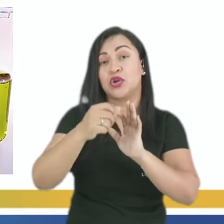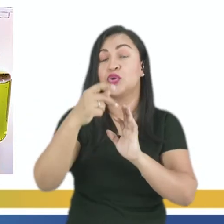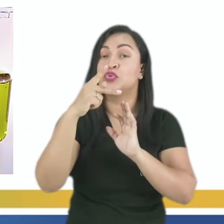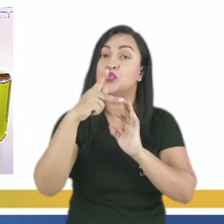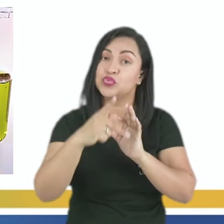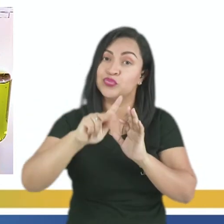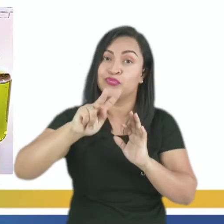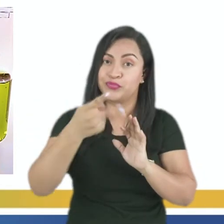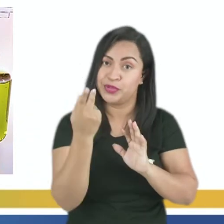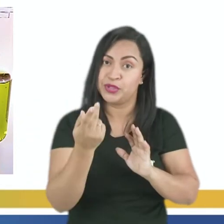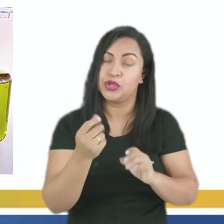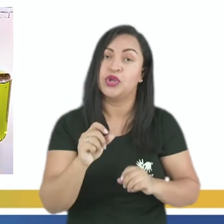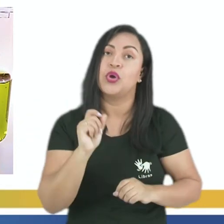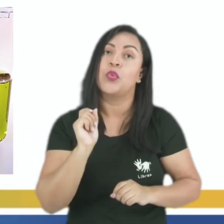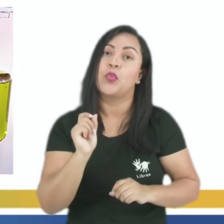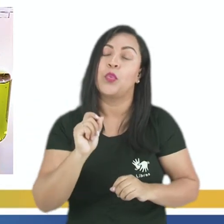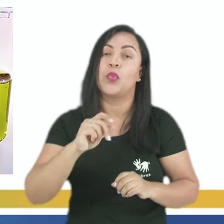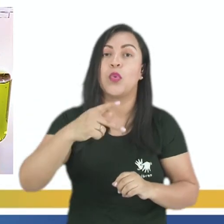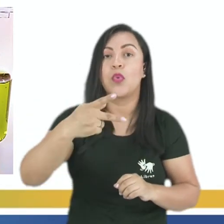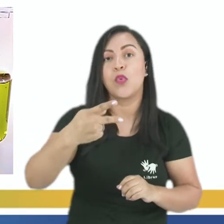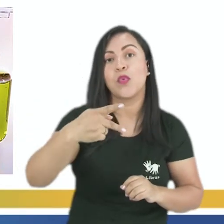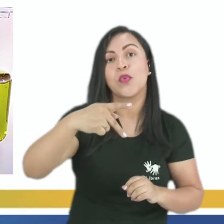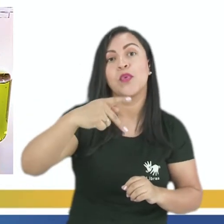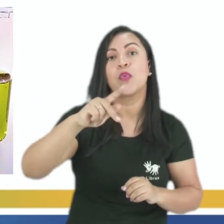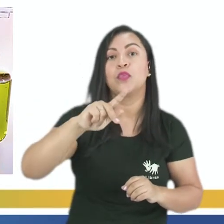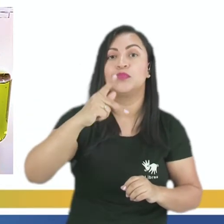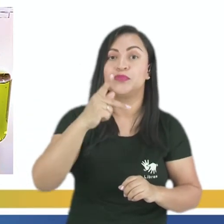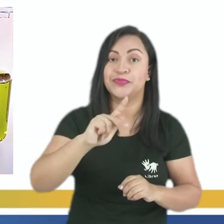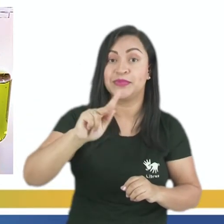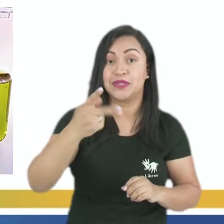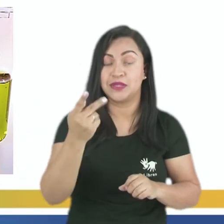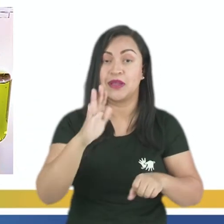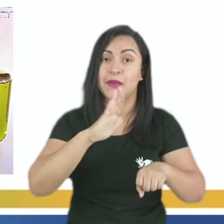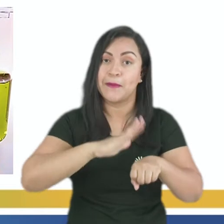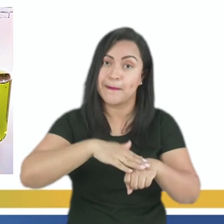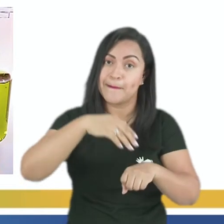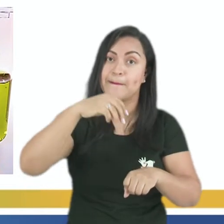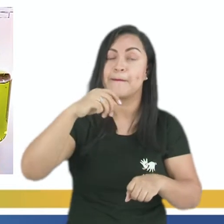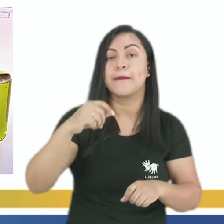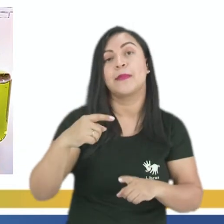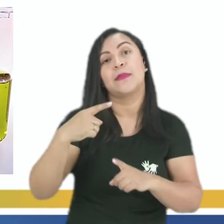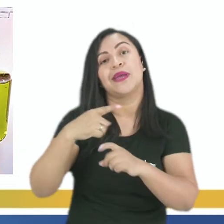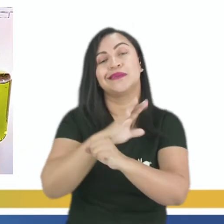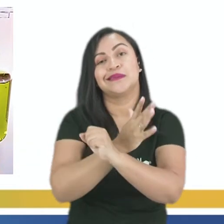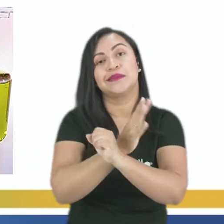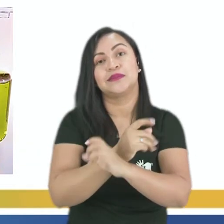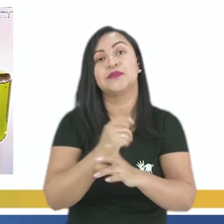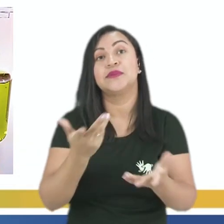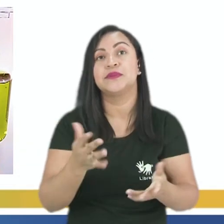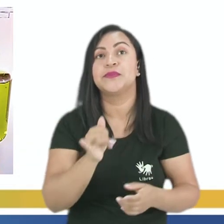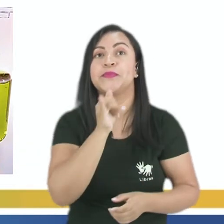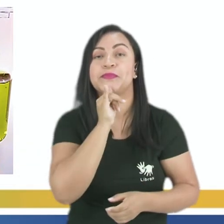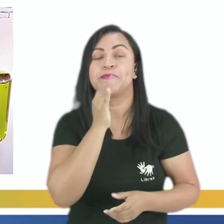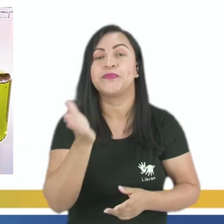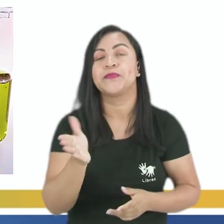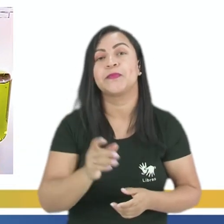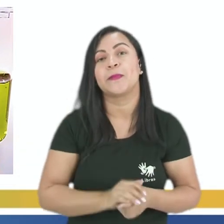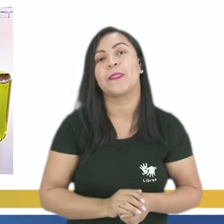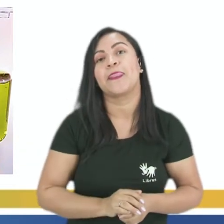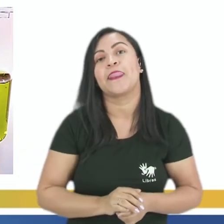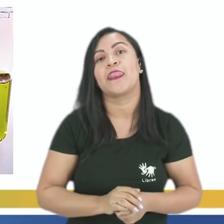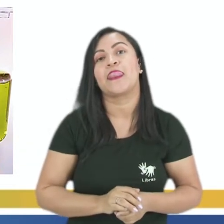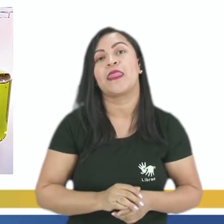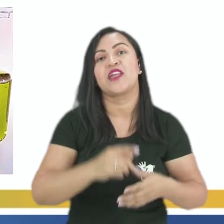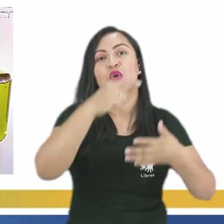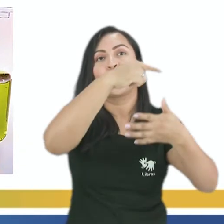pH, mais ácido. Quanto maior o pH, mais básica vai ser essa solução. Então, nós temos o que nós chamamos de